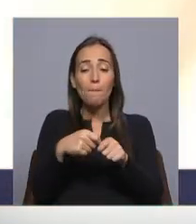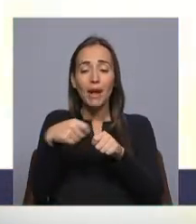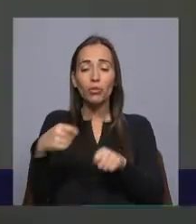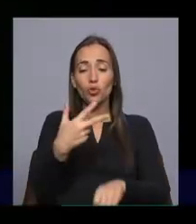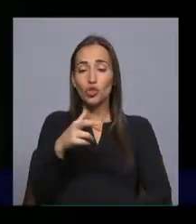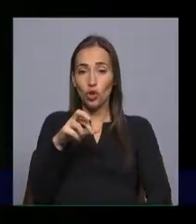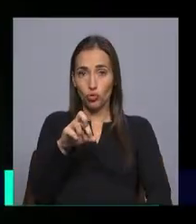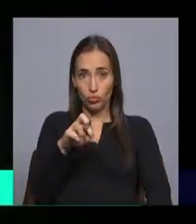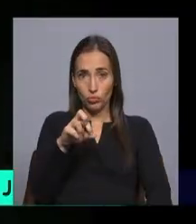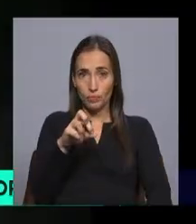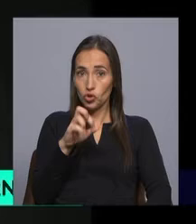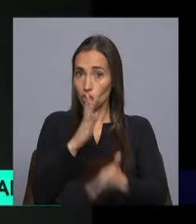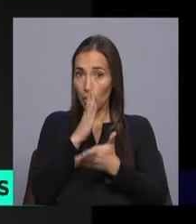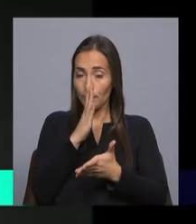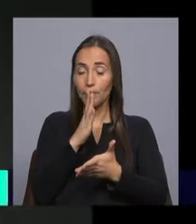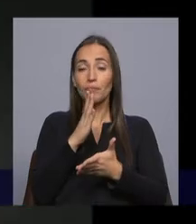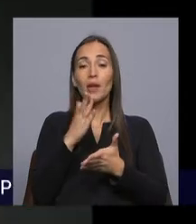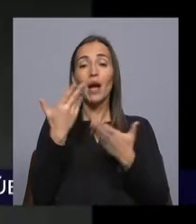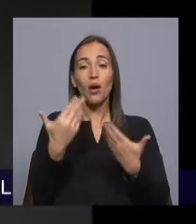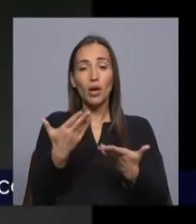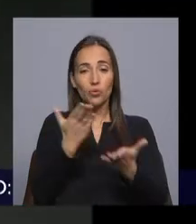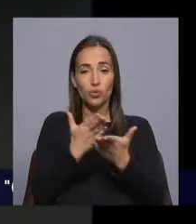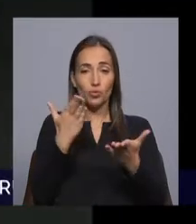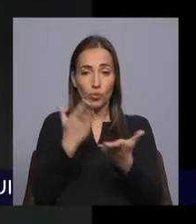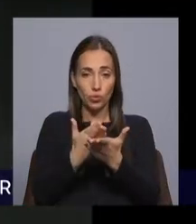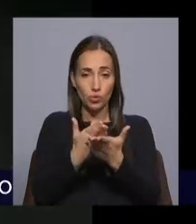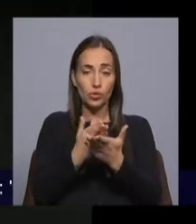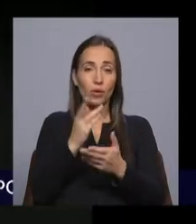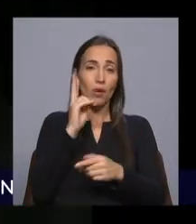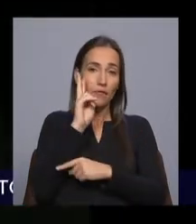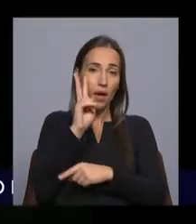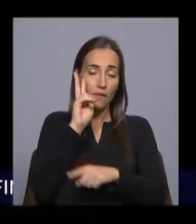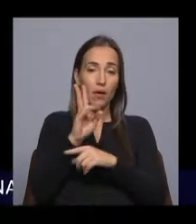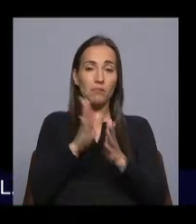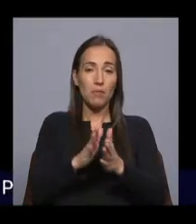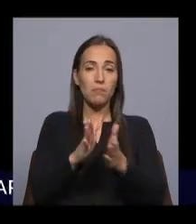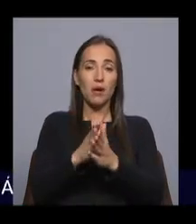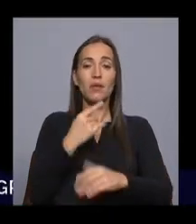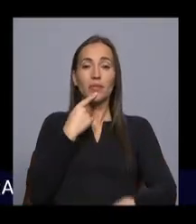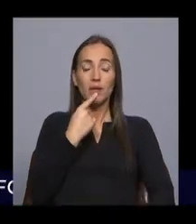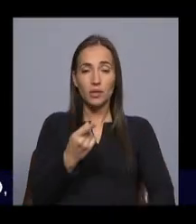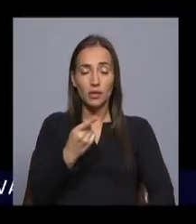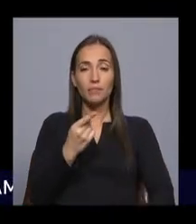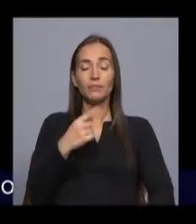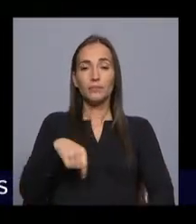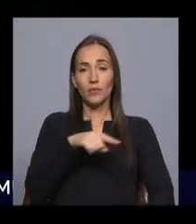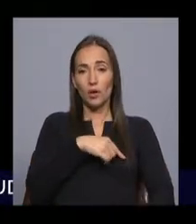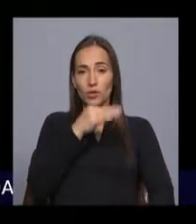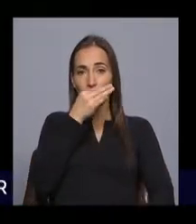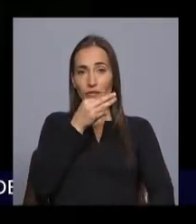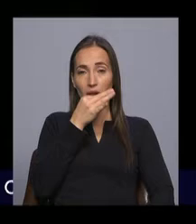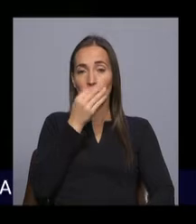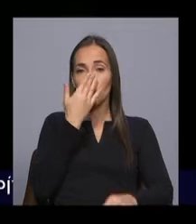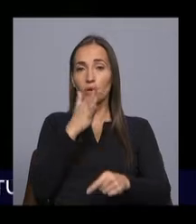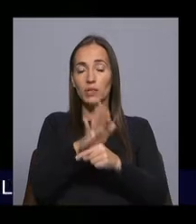de tamanho. Ora, dizem-nos os estudos, as observações e os modelos que, quando falamos, por exemplo, de rochas com cerca